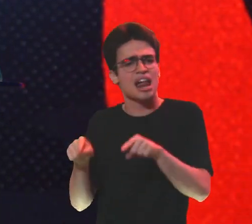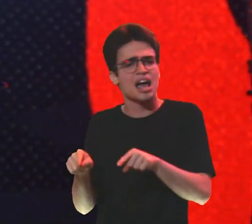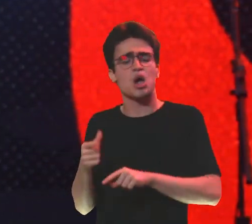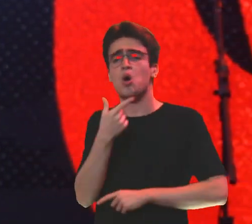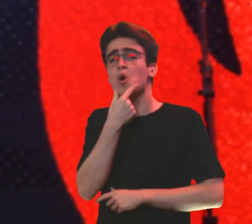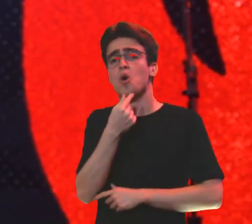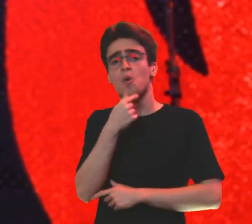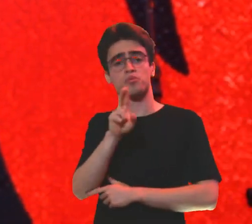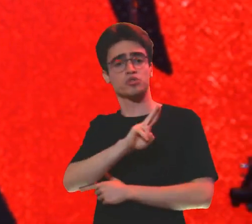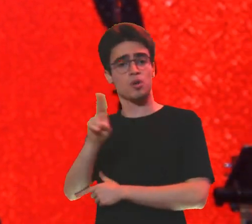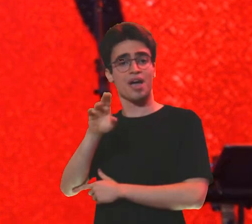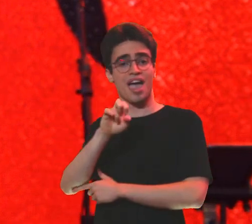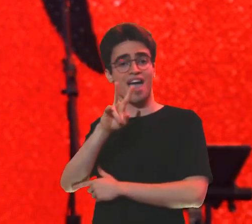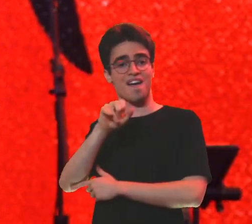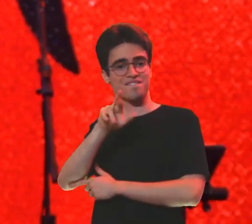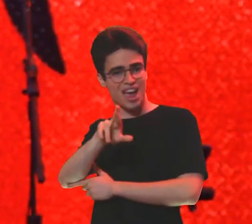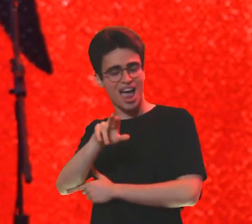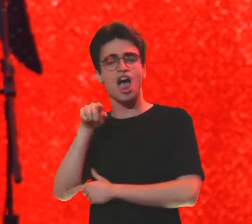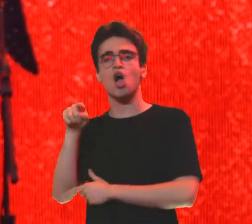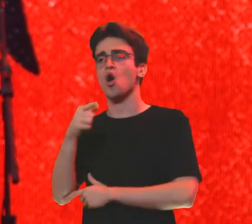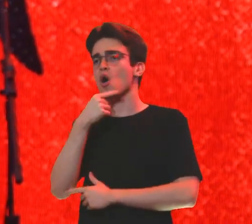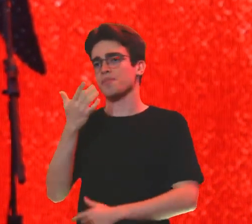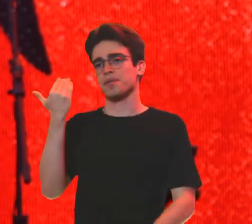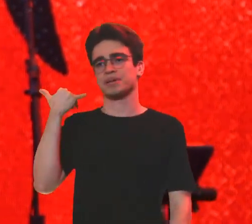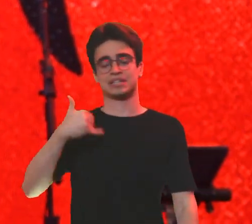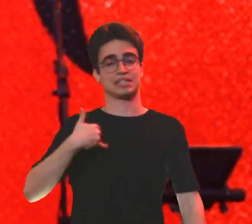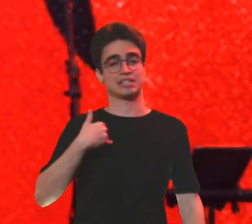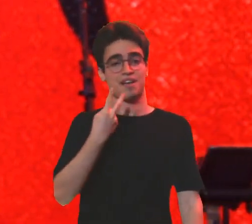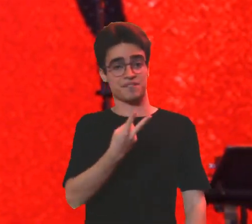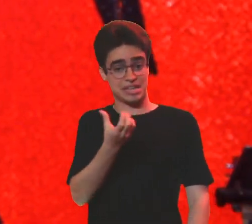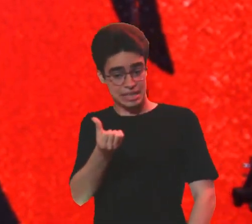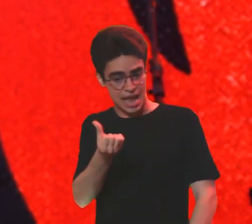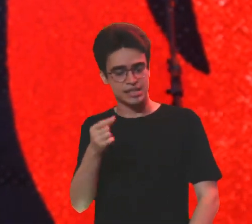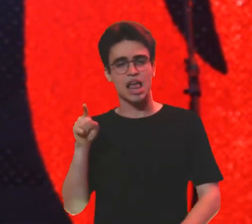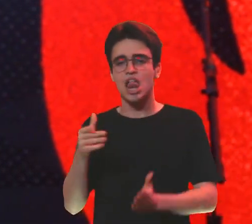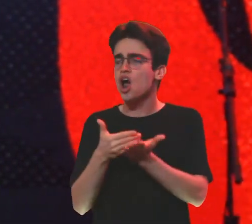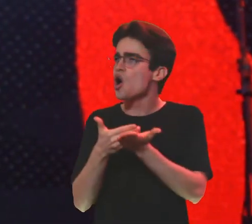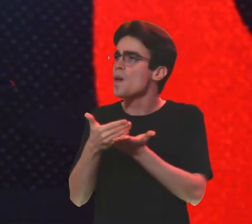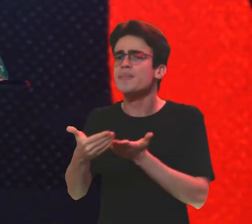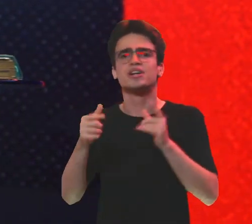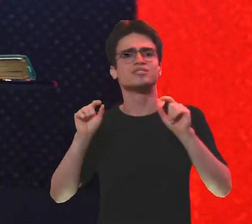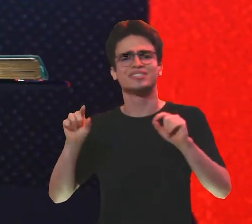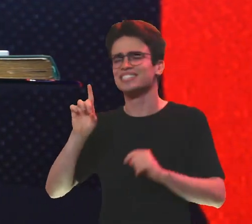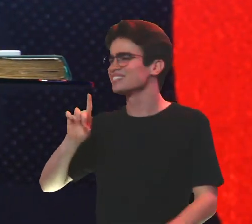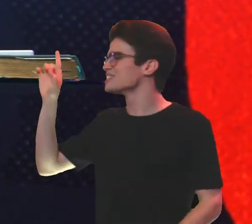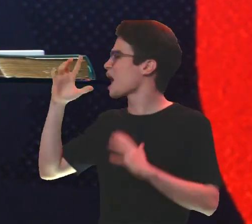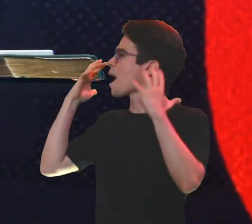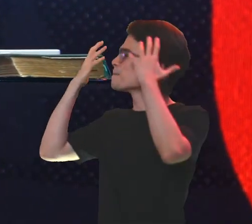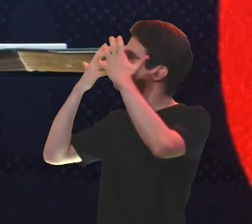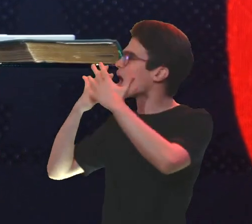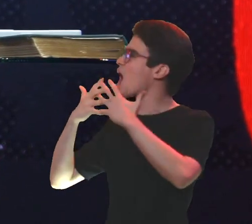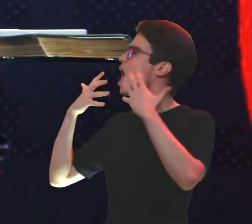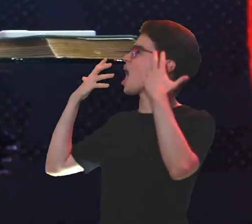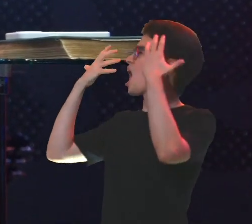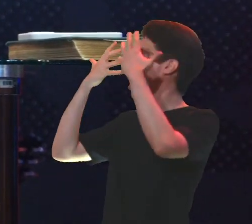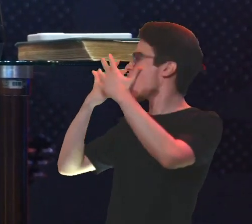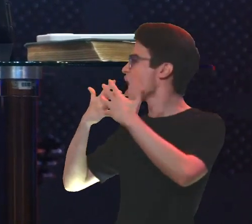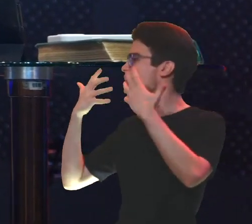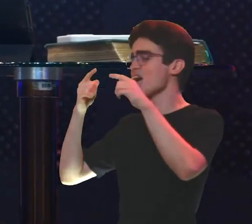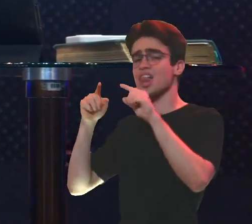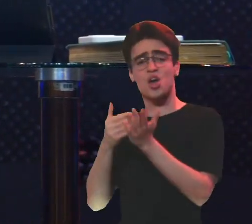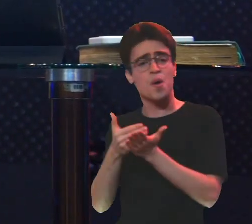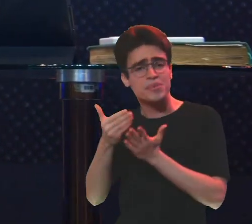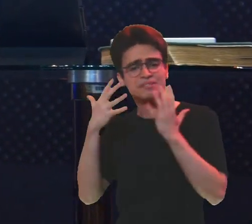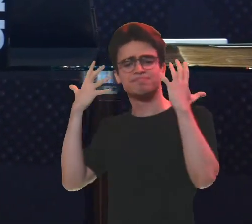homem chamado Evan Roberts. Ele tinha 26 anos na época e ele começa a se apaixonar por Deus. E ele começa a se